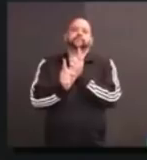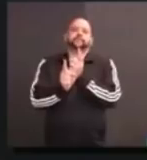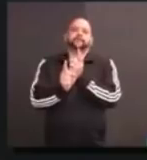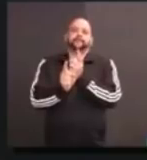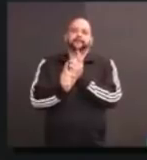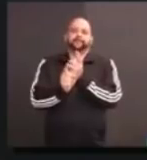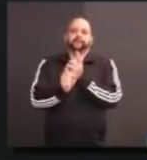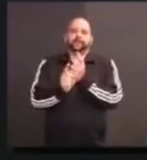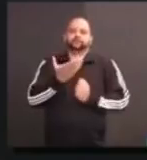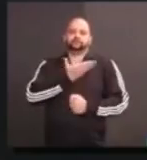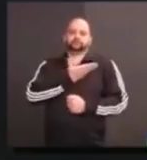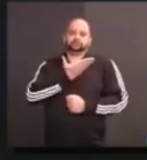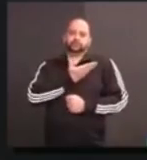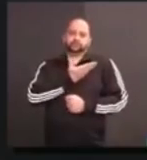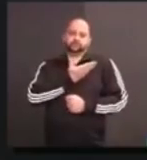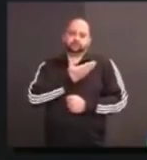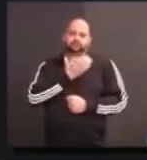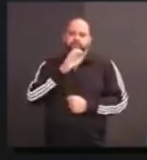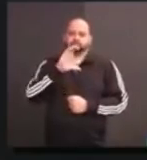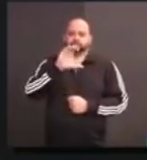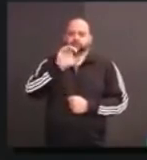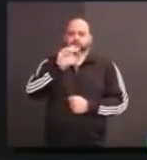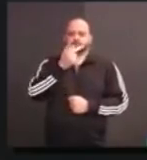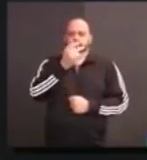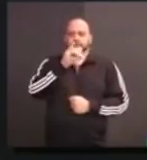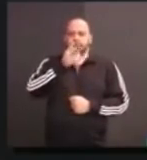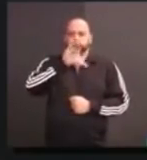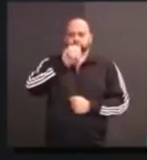dos amigos de Chico Xavier